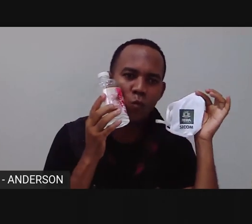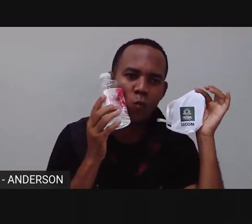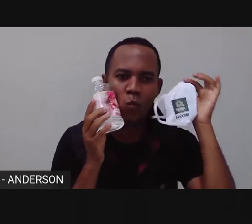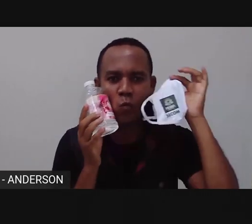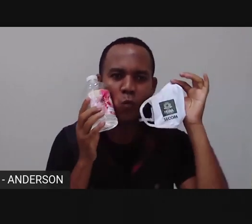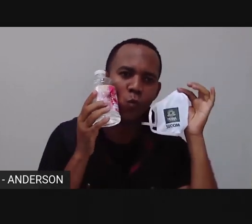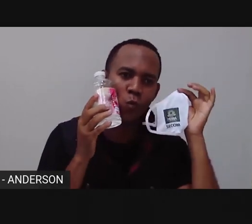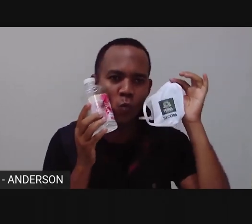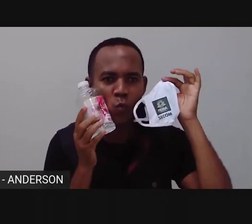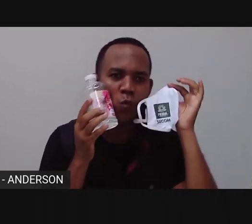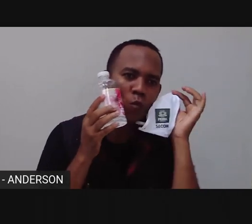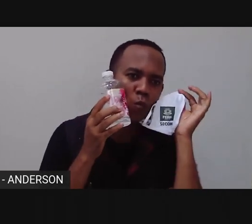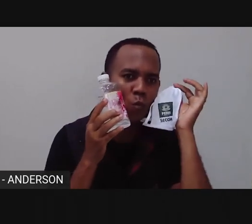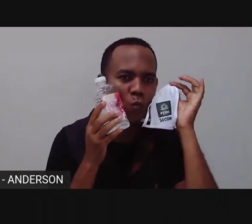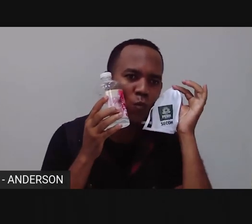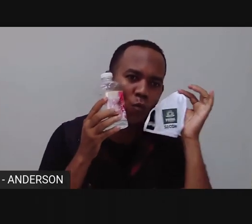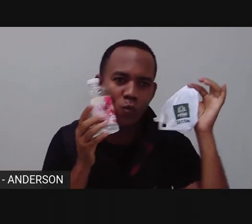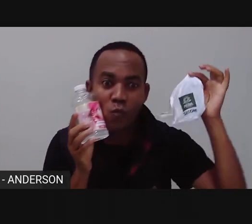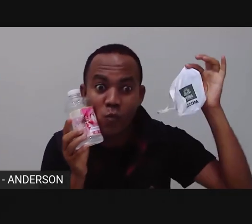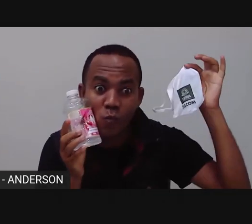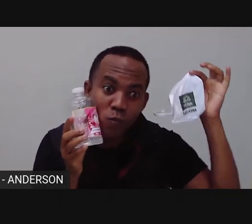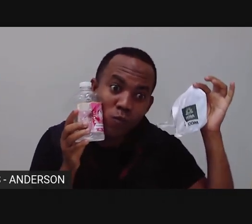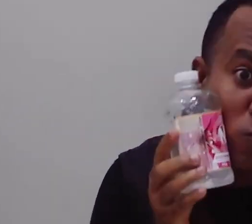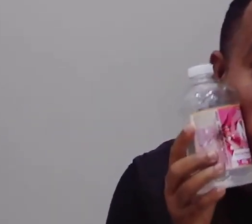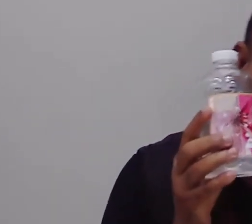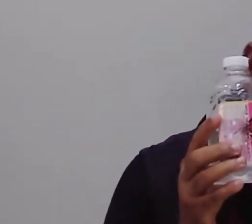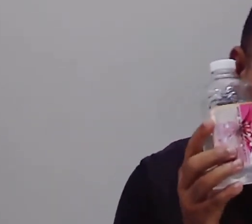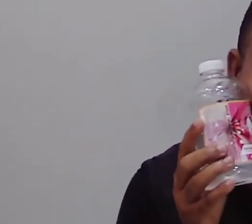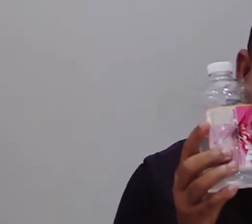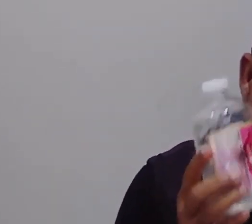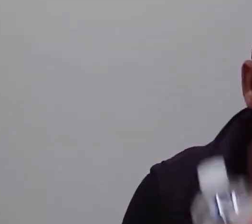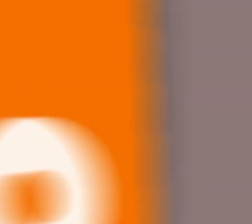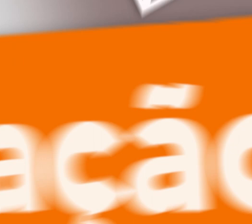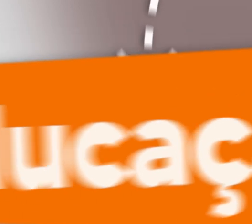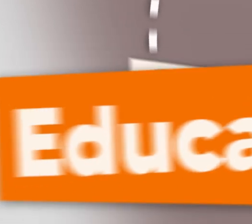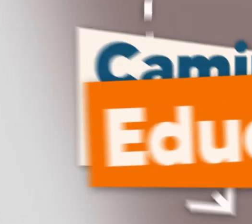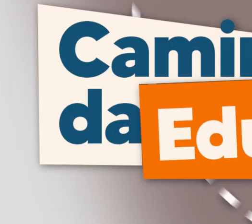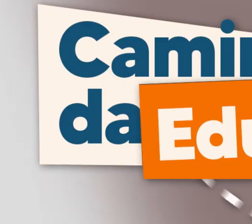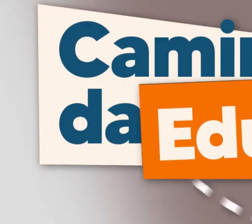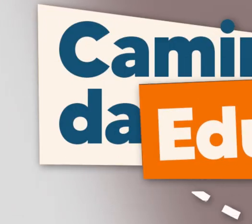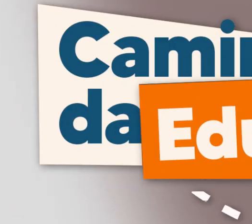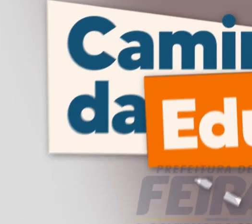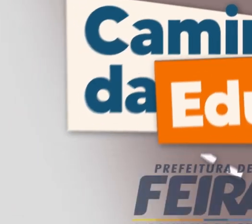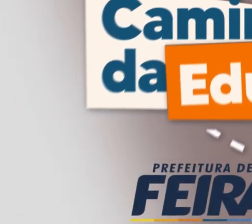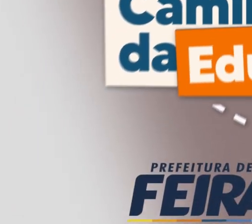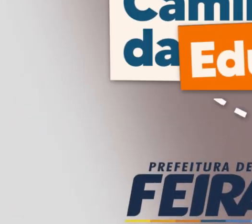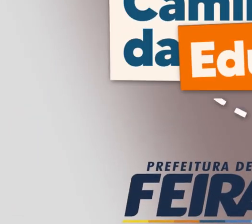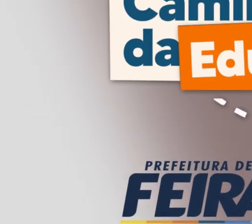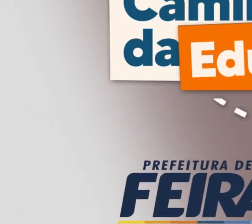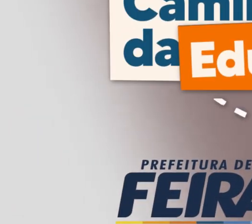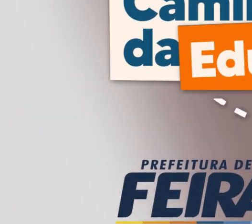cheiro de Anderson para vocês. Até a nossa próxima aula. pa! Pa! ... E...